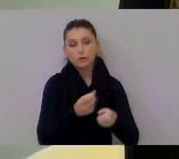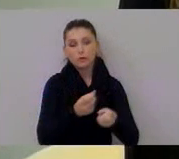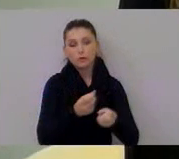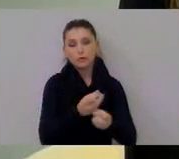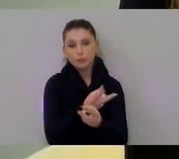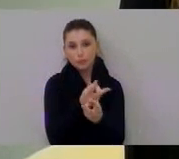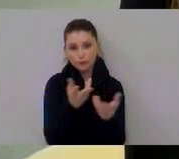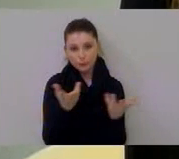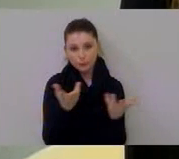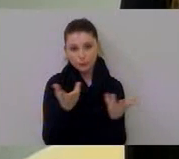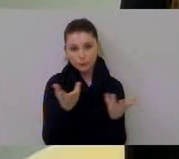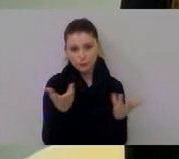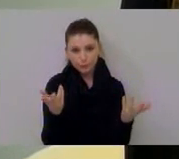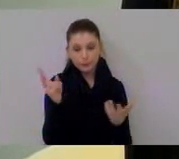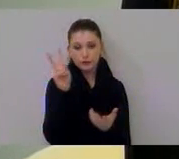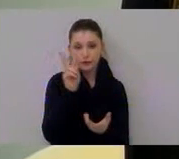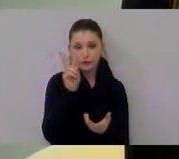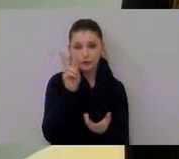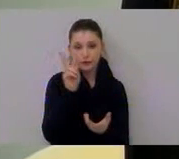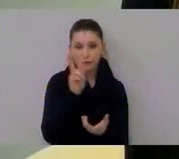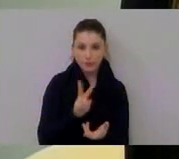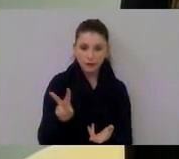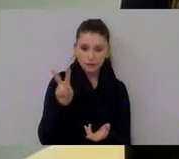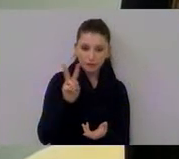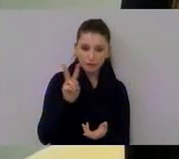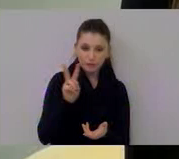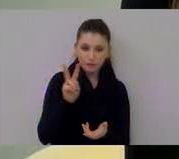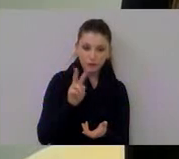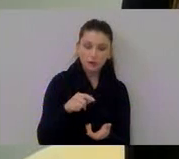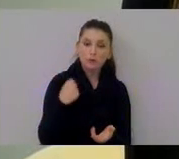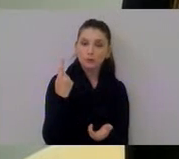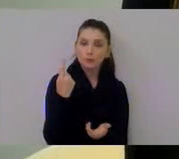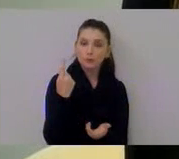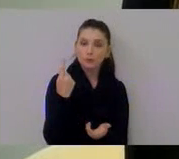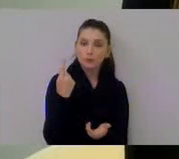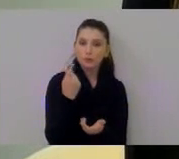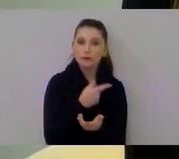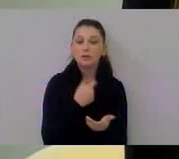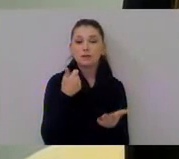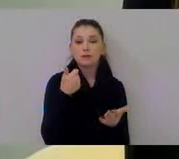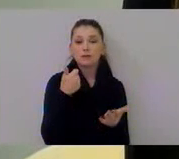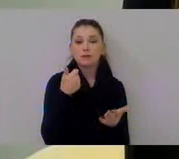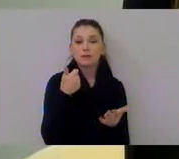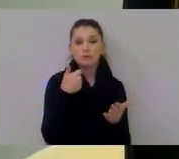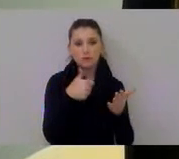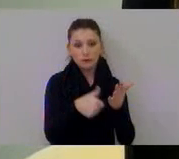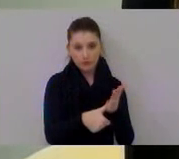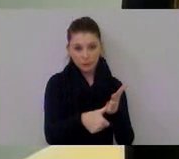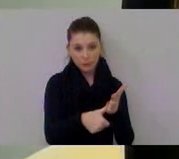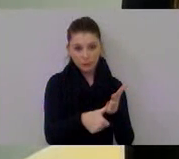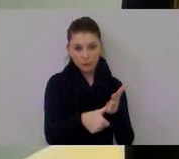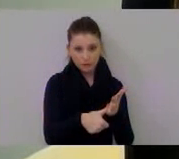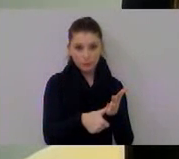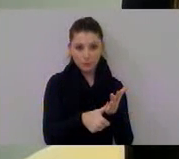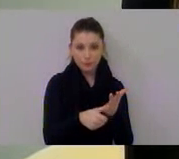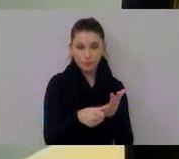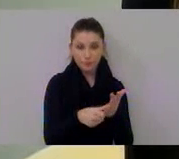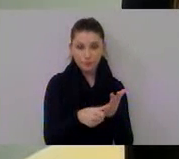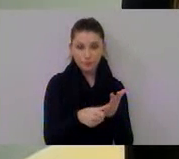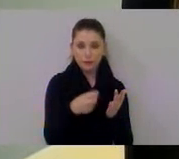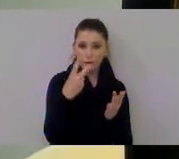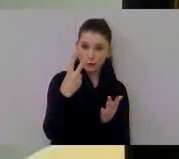a gente aprovou essa lei, e onde eram destinados 2 milhões